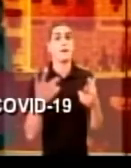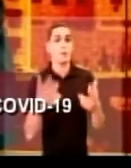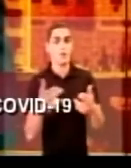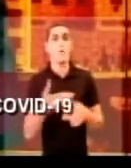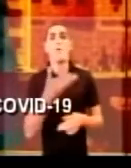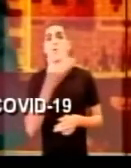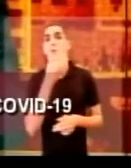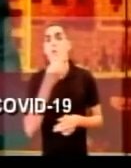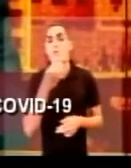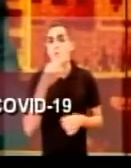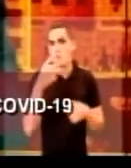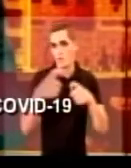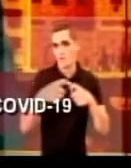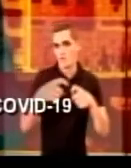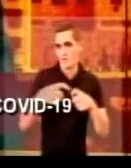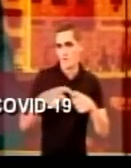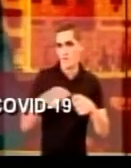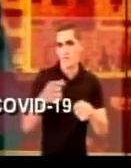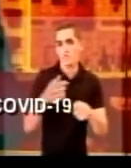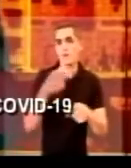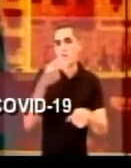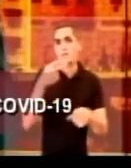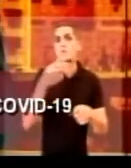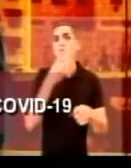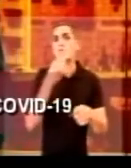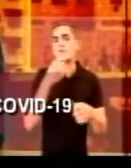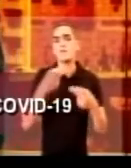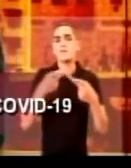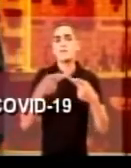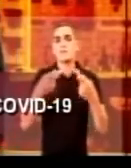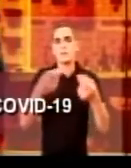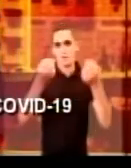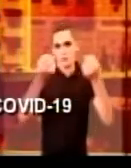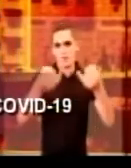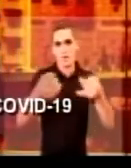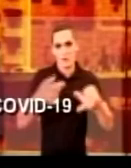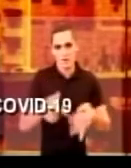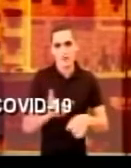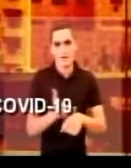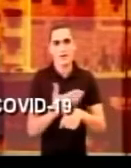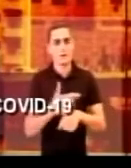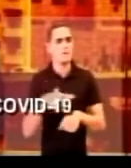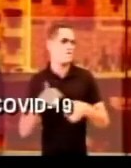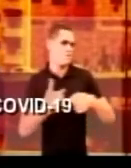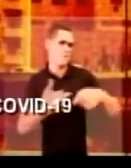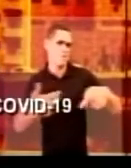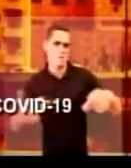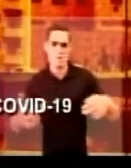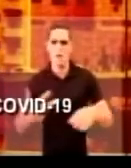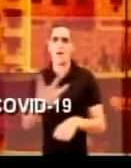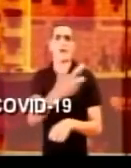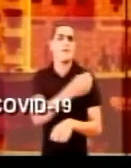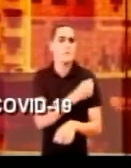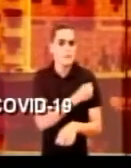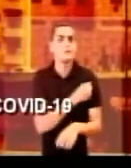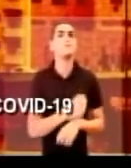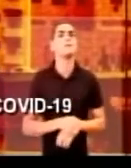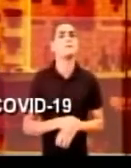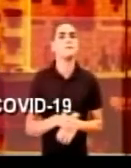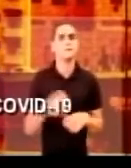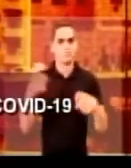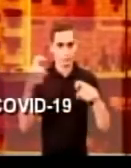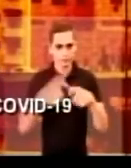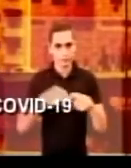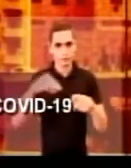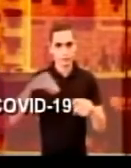grande número de outras vacinas também, tá? Ele trabalhou na do Butantan, que